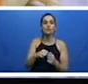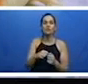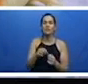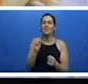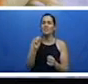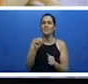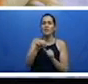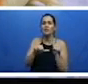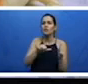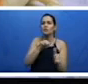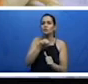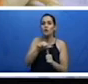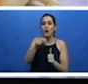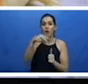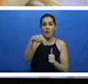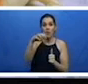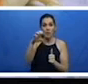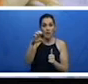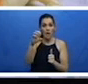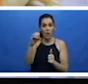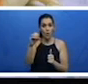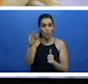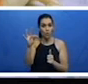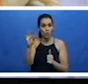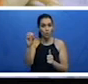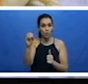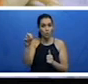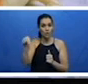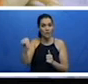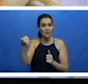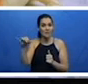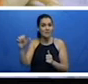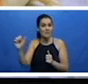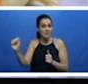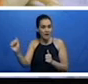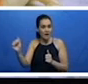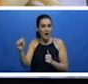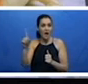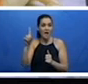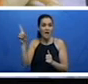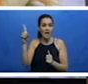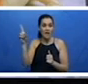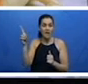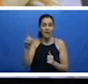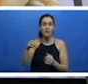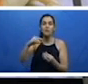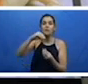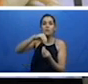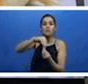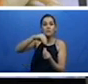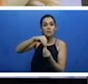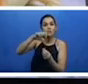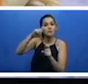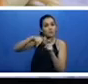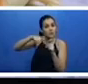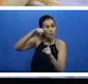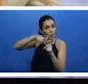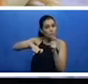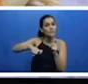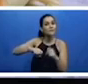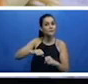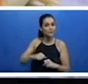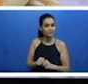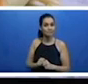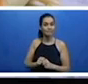um animal no estágio larval, como ele se encontra, é uma larva ainda, fica maduro sexualmente, apto sexualmente. E